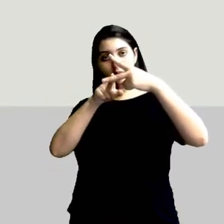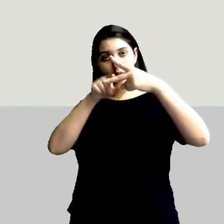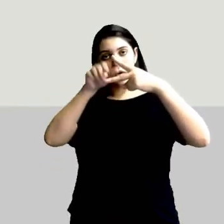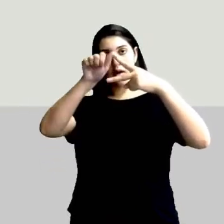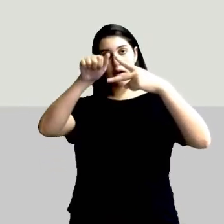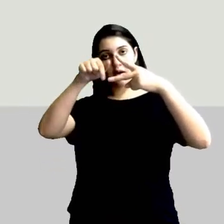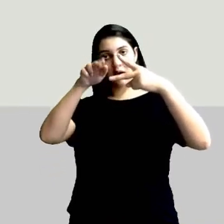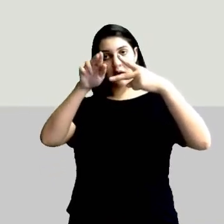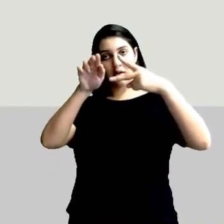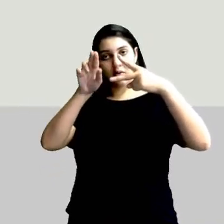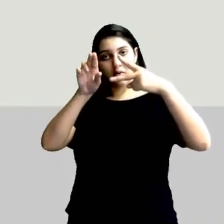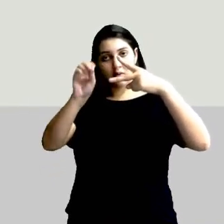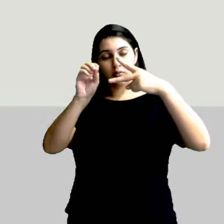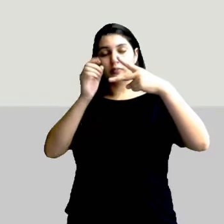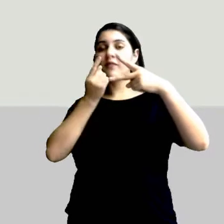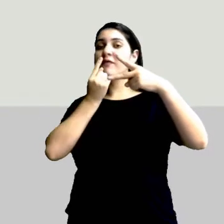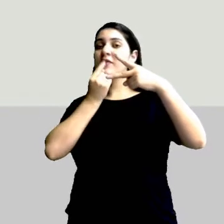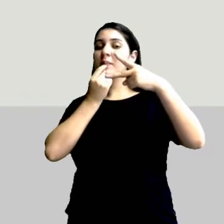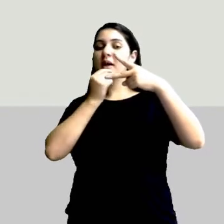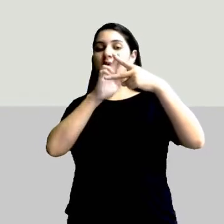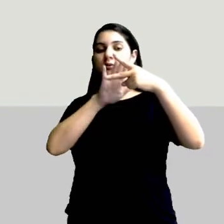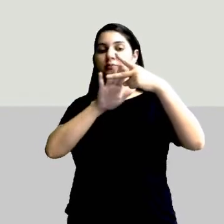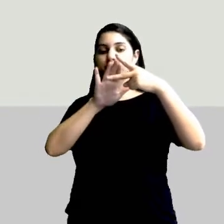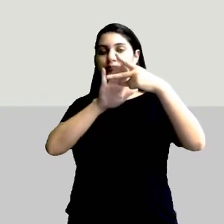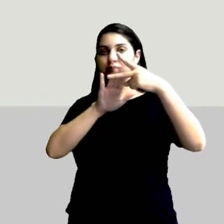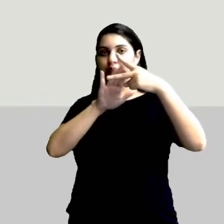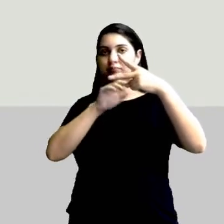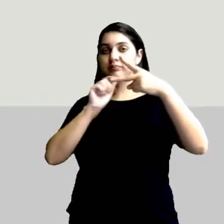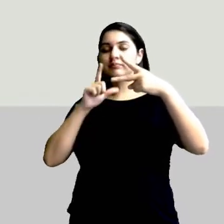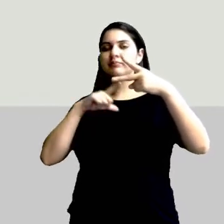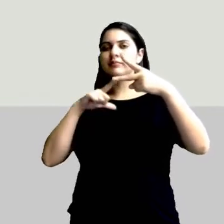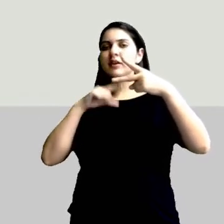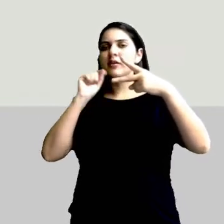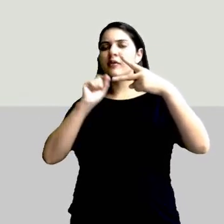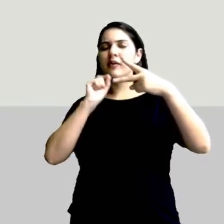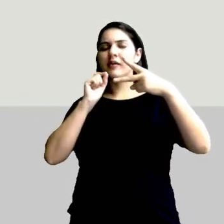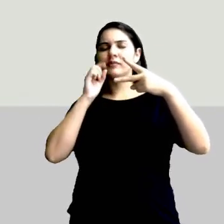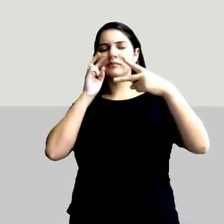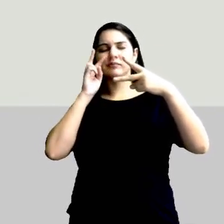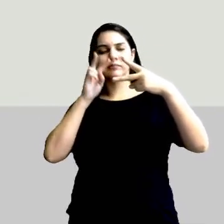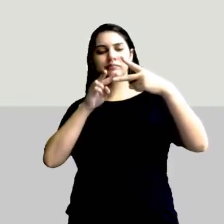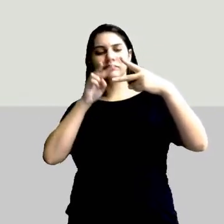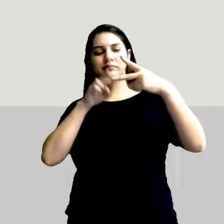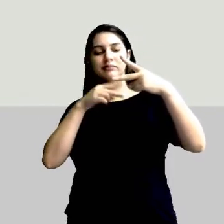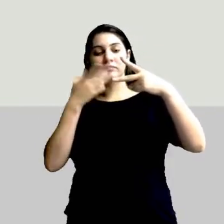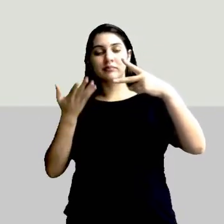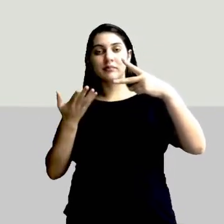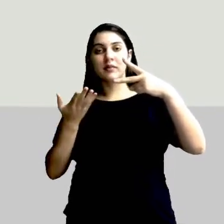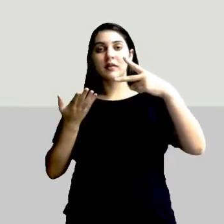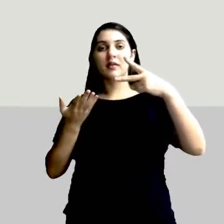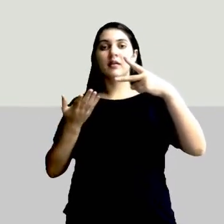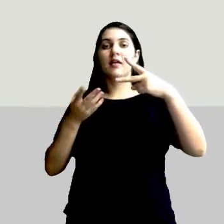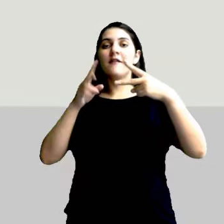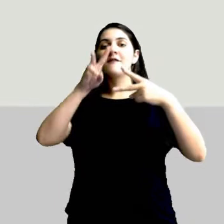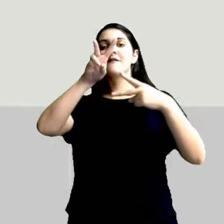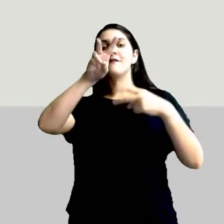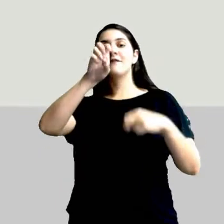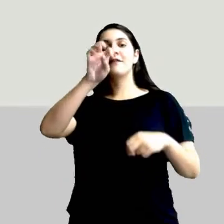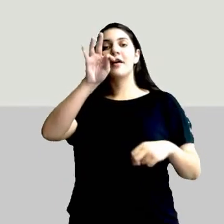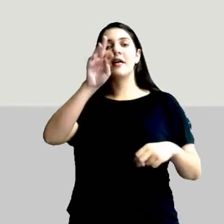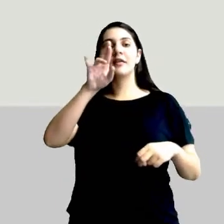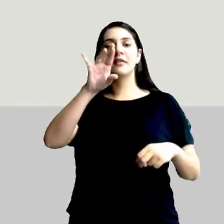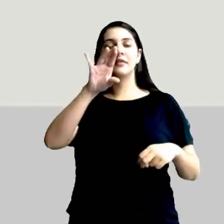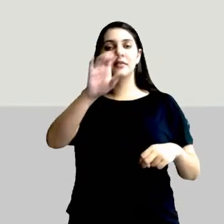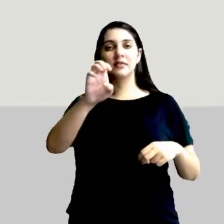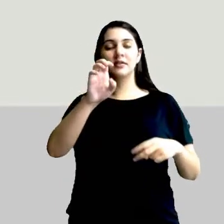ângulo que você está vendo aí em vermelho. Então aqui, ó, a gente ia ler A vértice